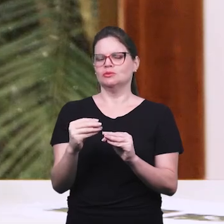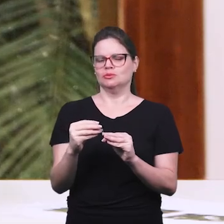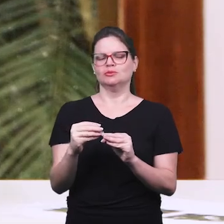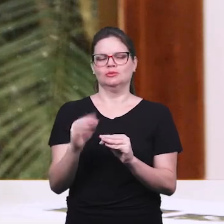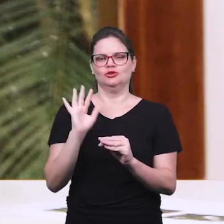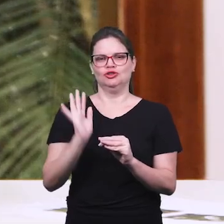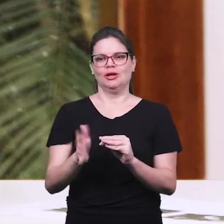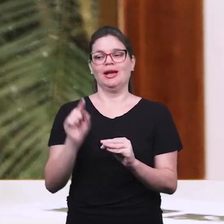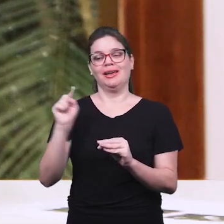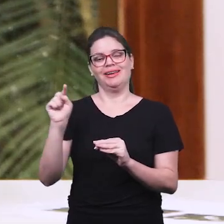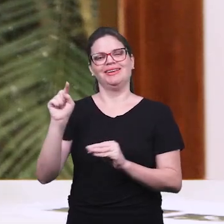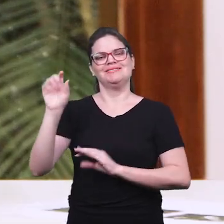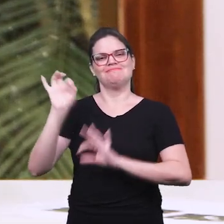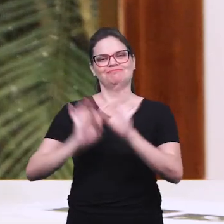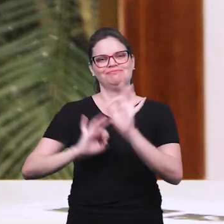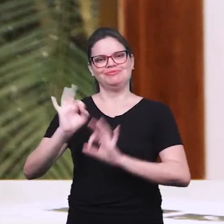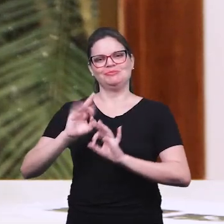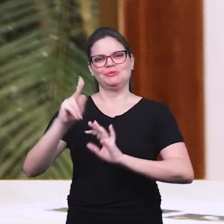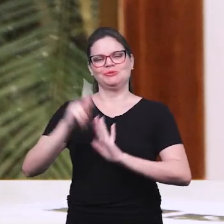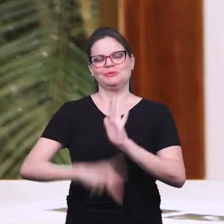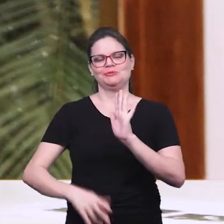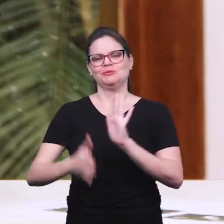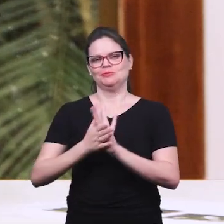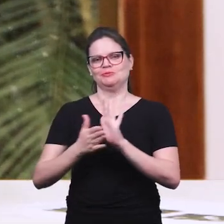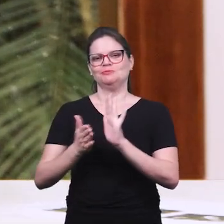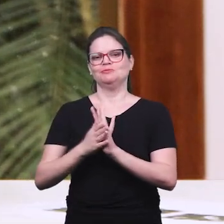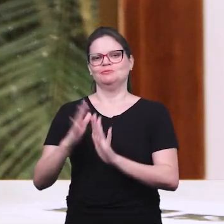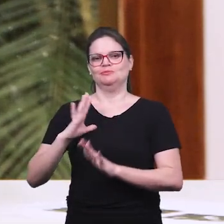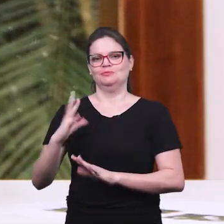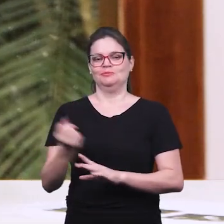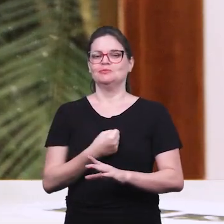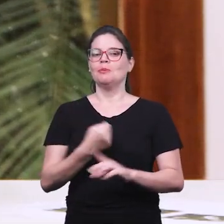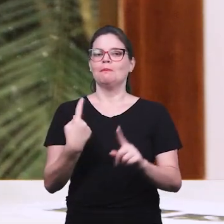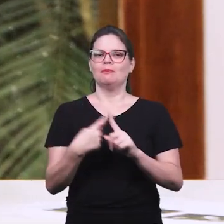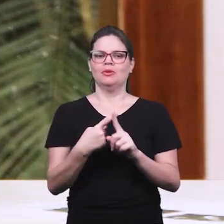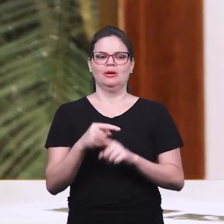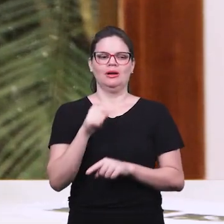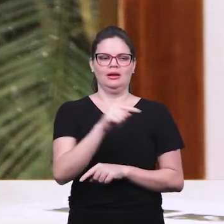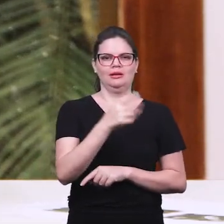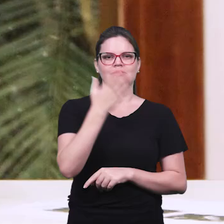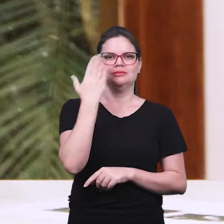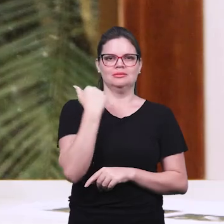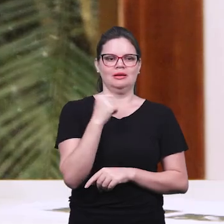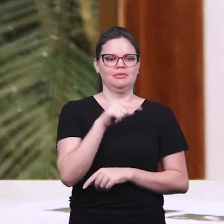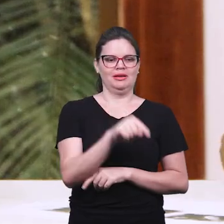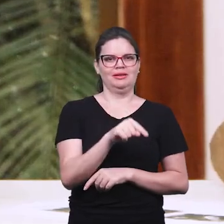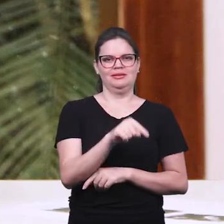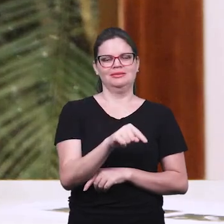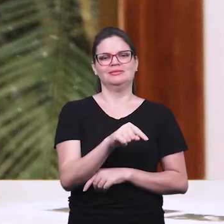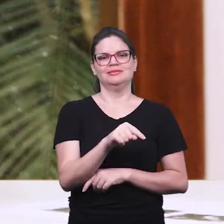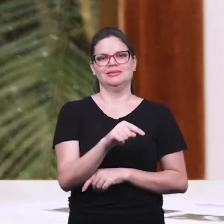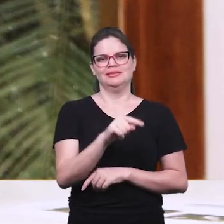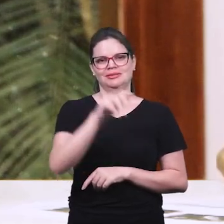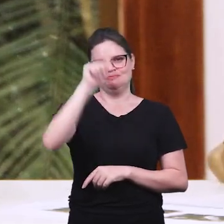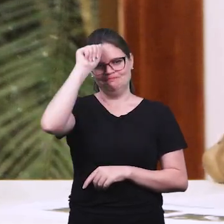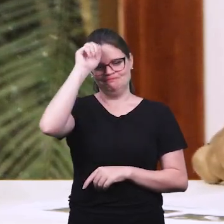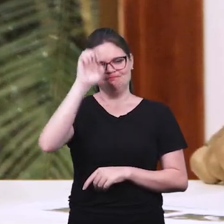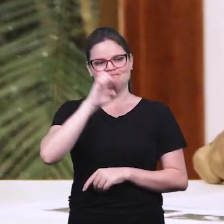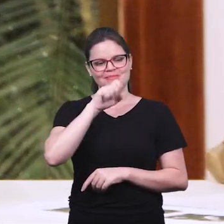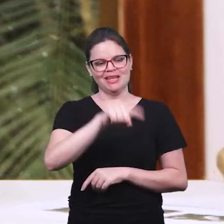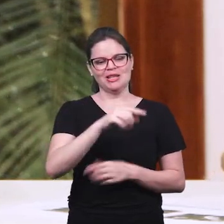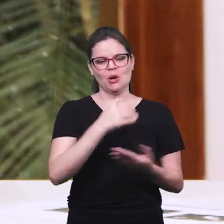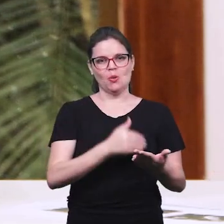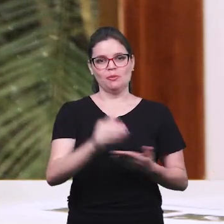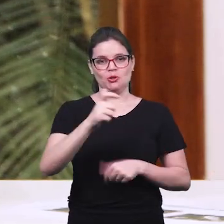de Deus e caindo na forma mais profana que se possa imaginar, o homem passou a ser um ser da pior